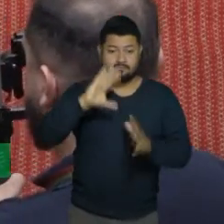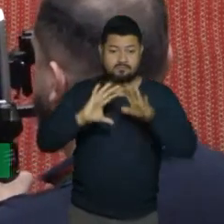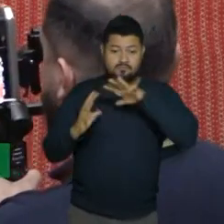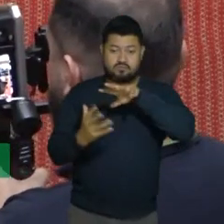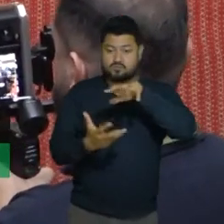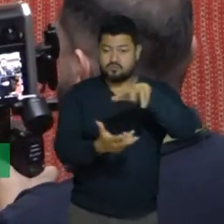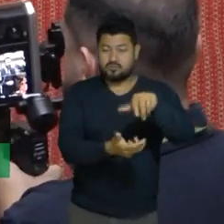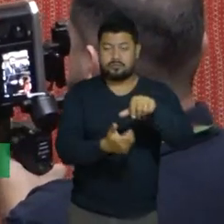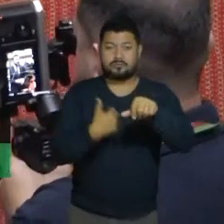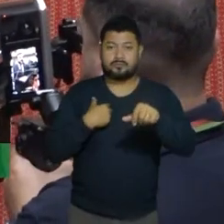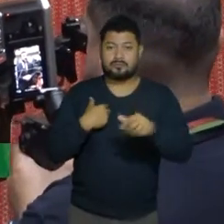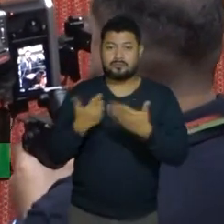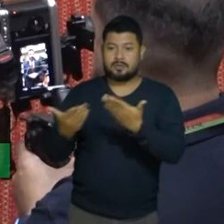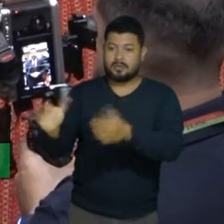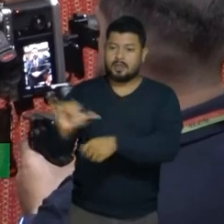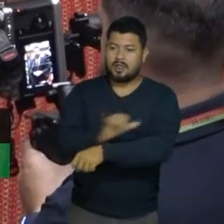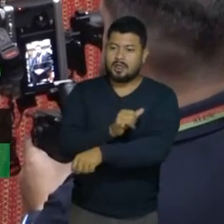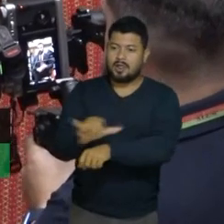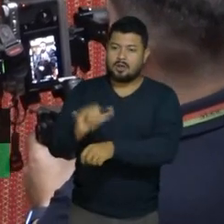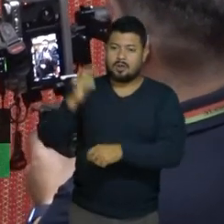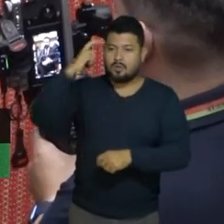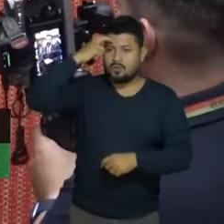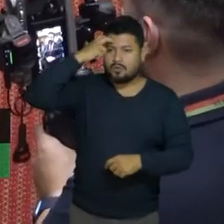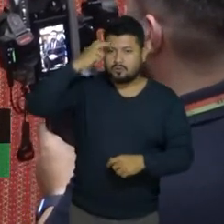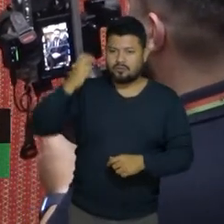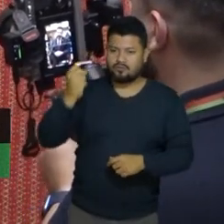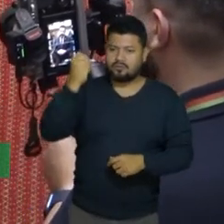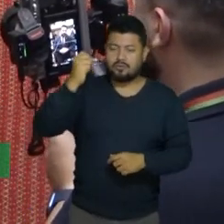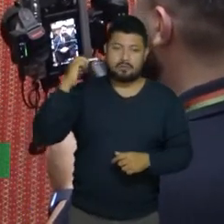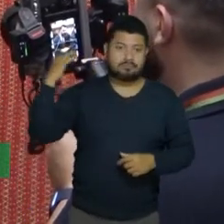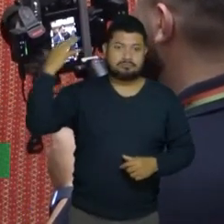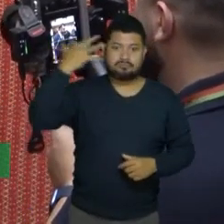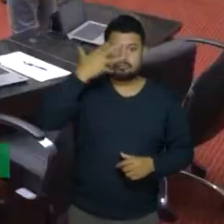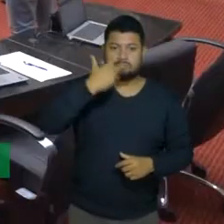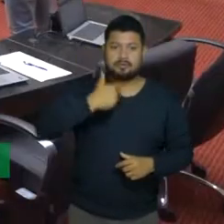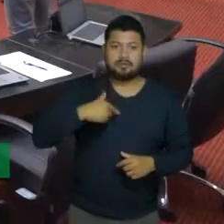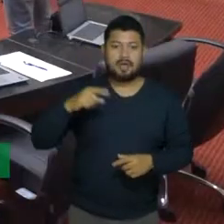de força, de beleza, que é o Rio Grande do Sul. Obrigado, presidente.